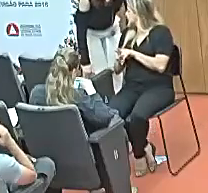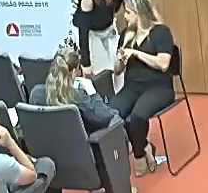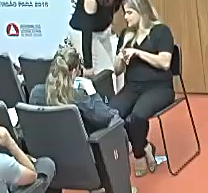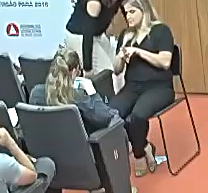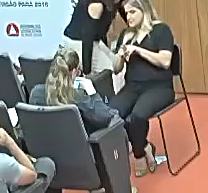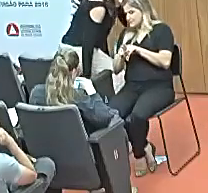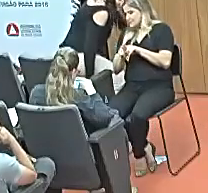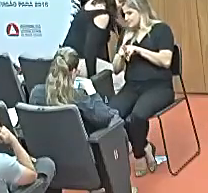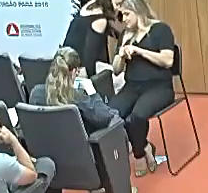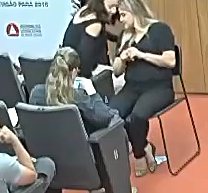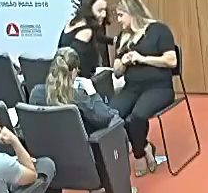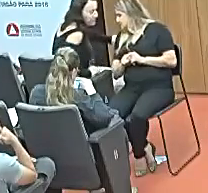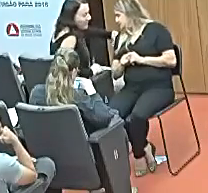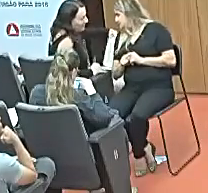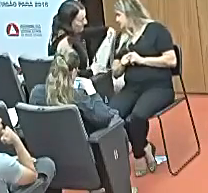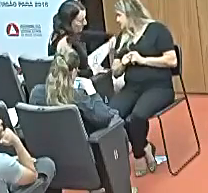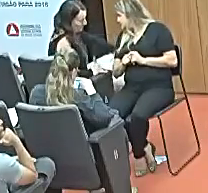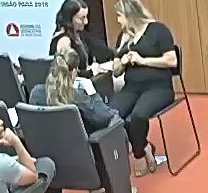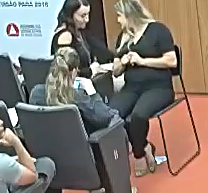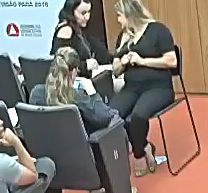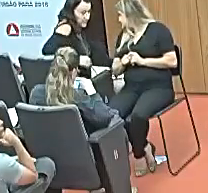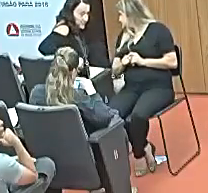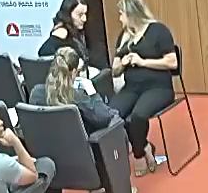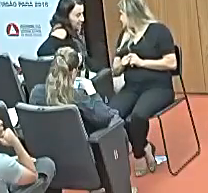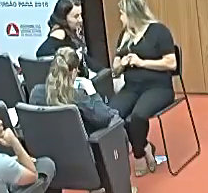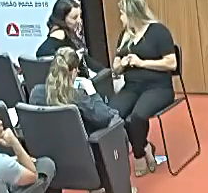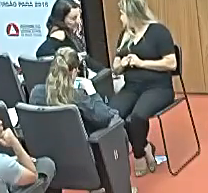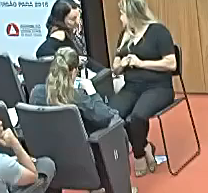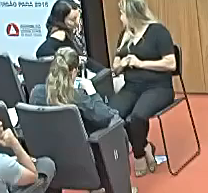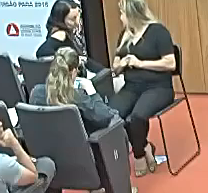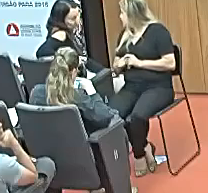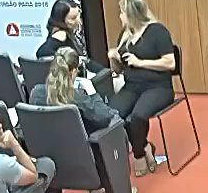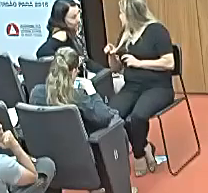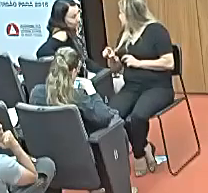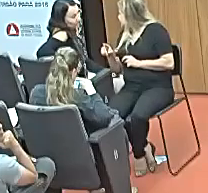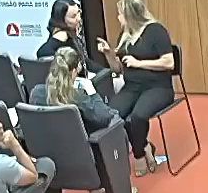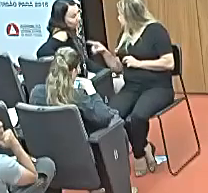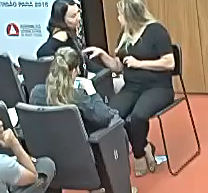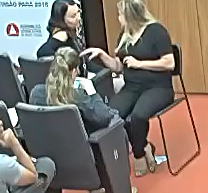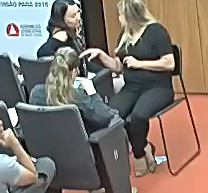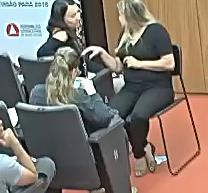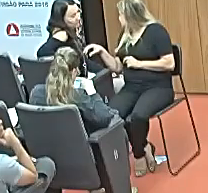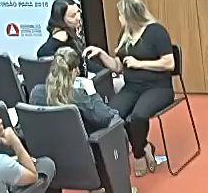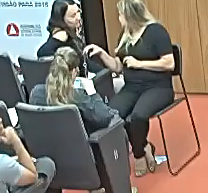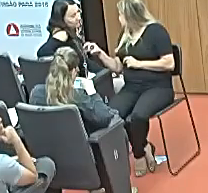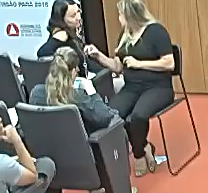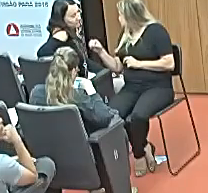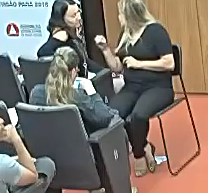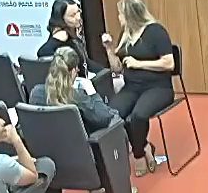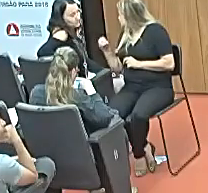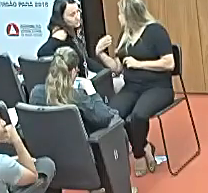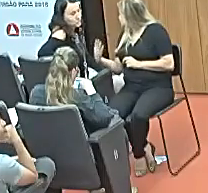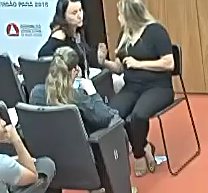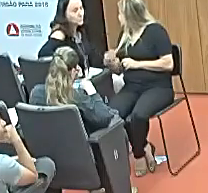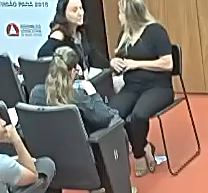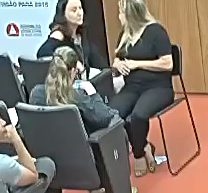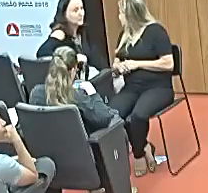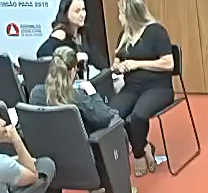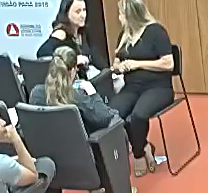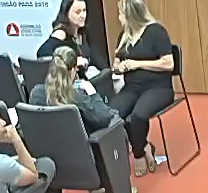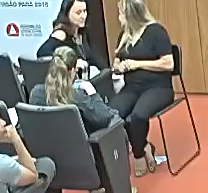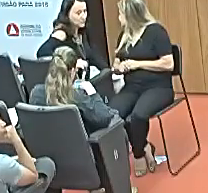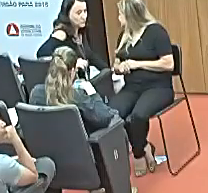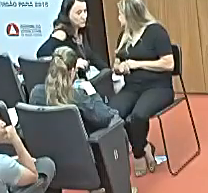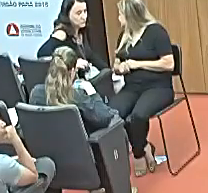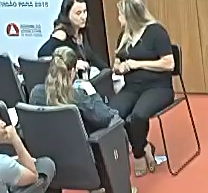participação popular alessandra também mena hoje a andressa nec acompanha e também